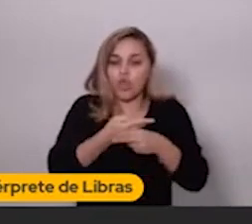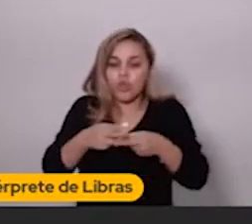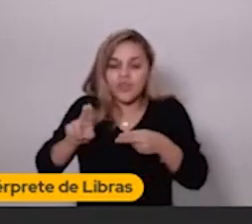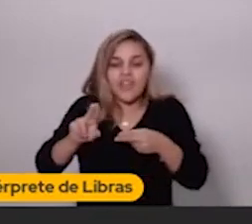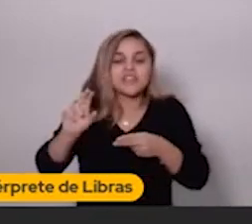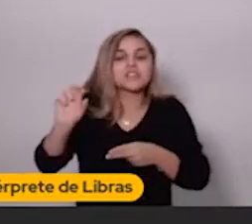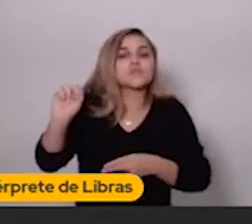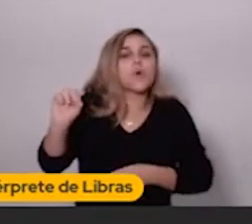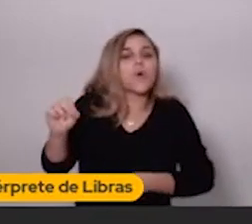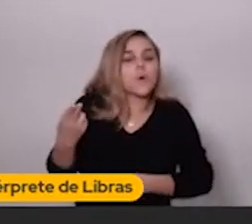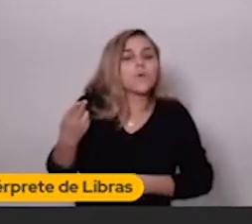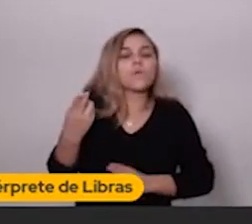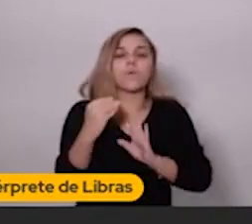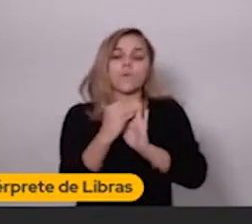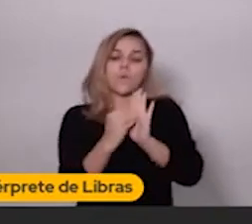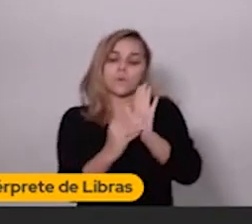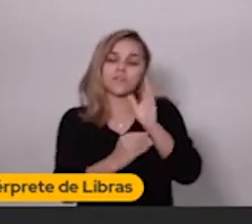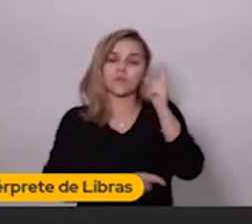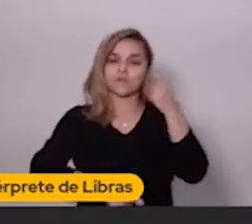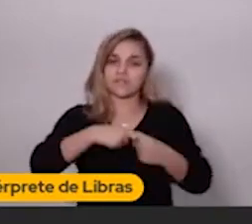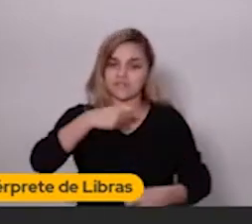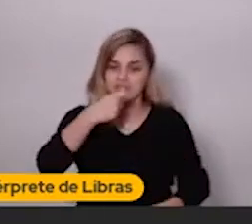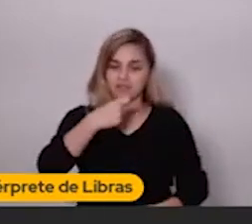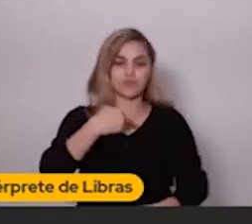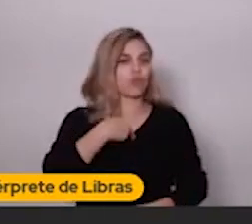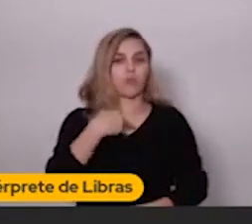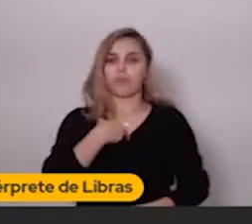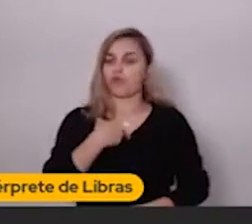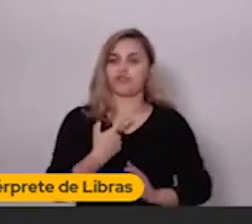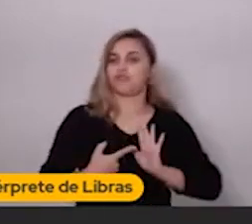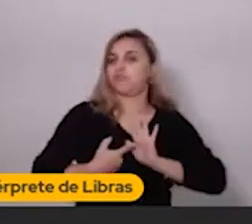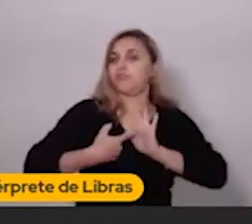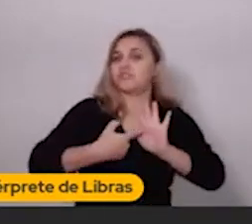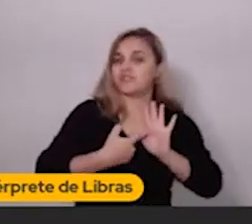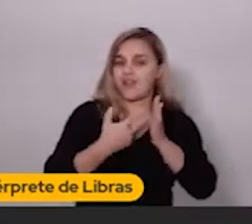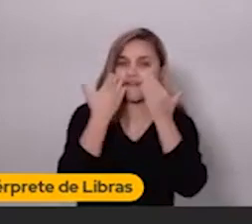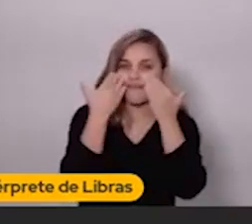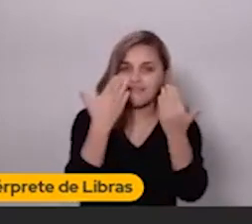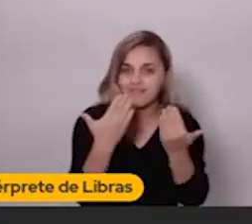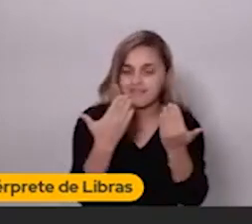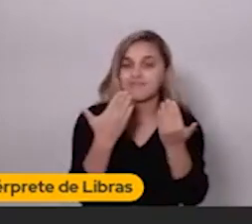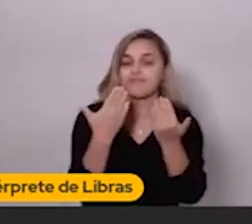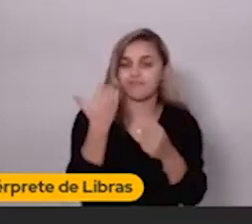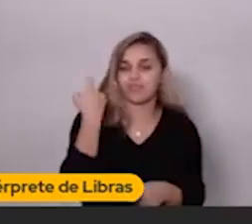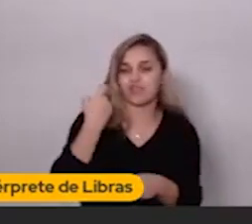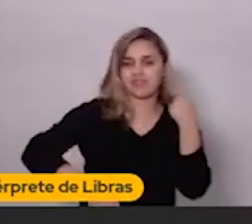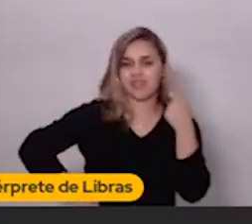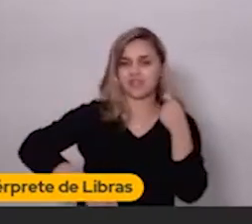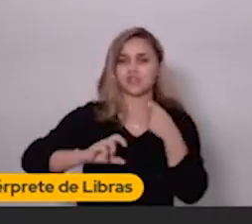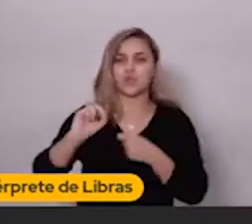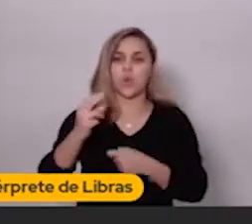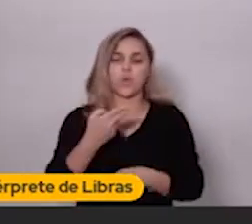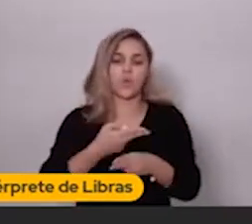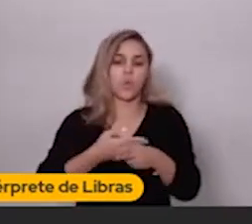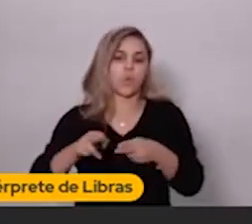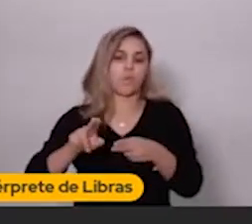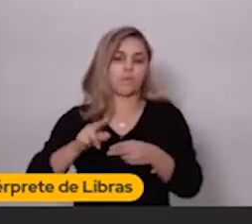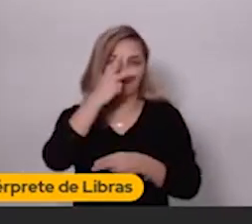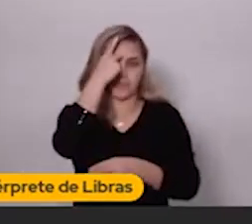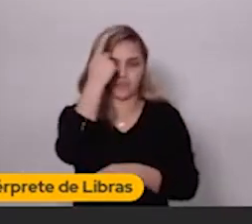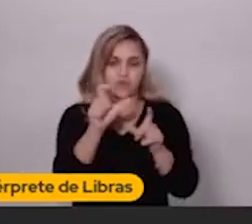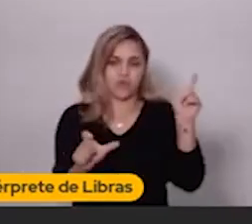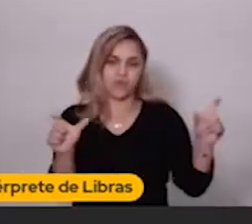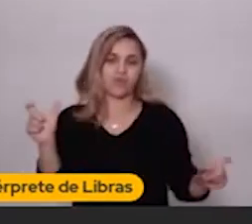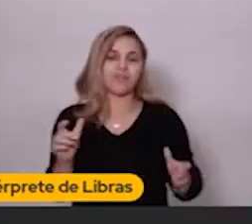sexual. Não é permitido publicar no YouTube conteúdo explícito, né? Publicar esse tipo de conteúdo pode causar a remoção desse